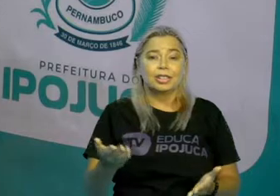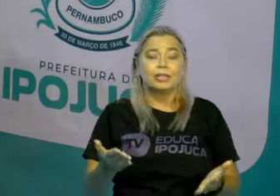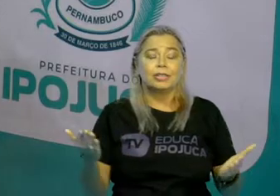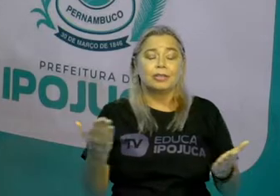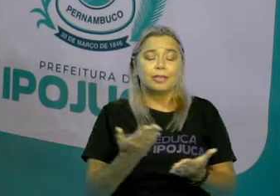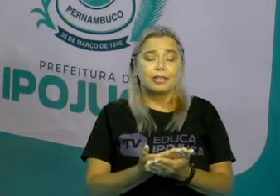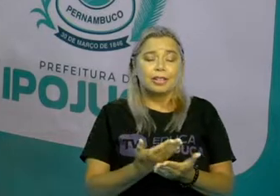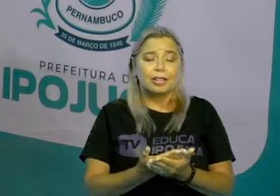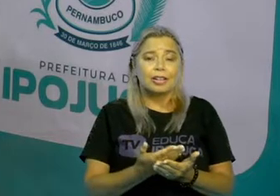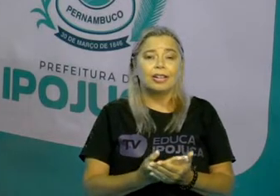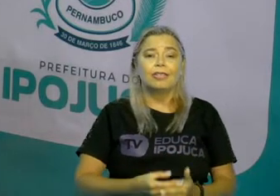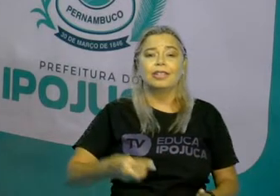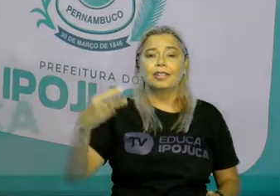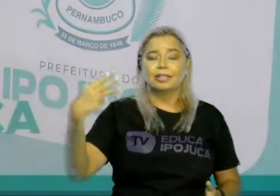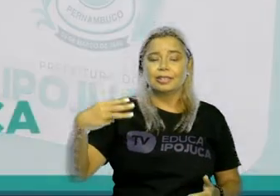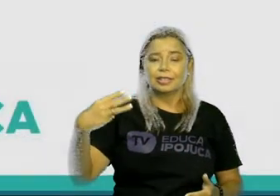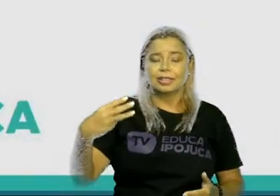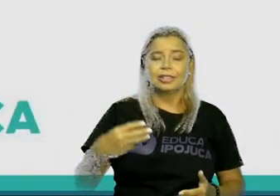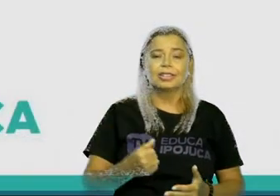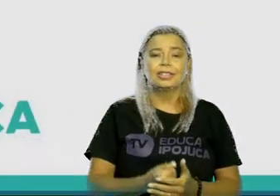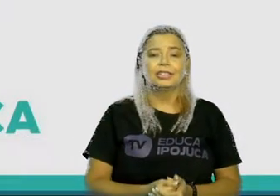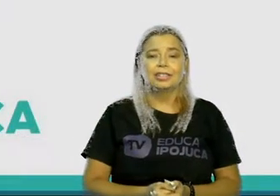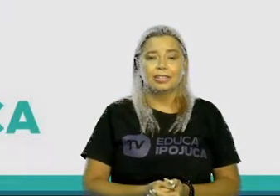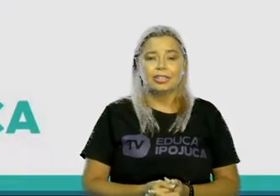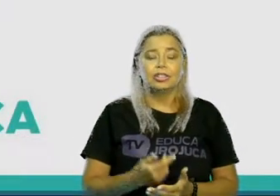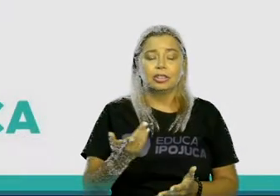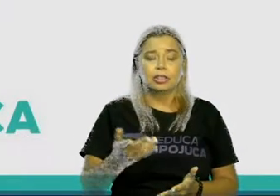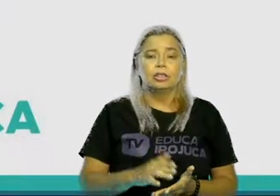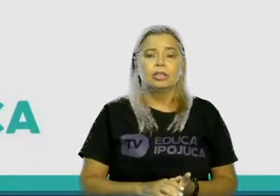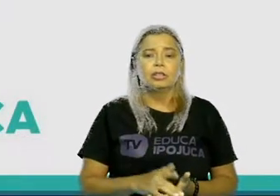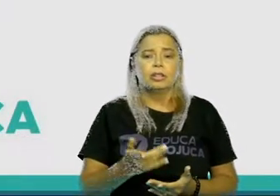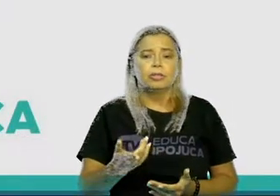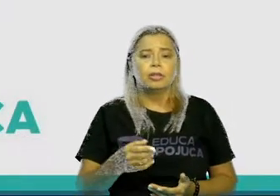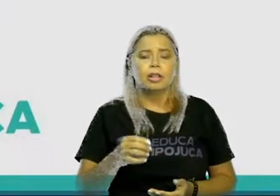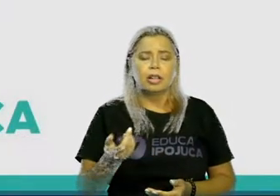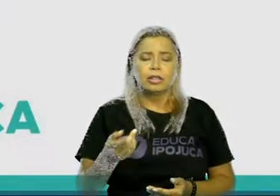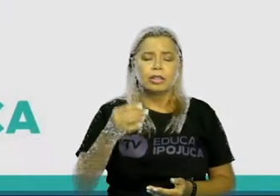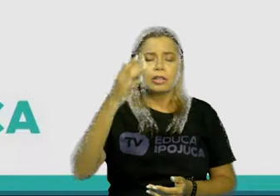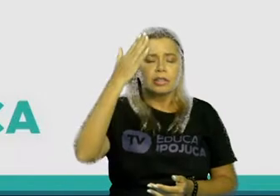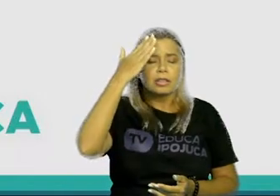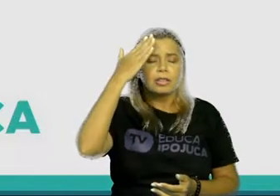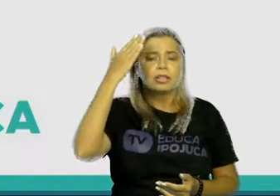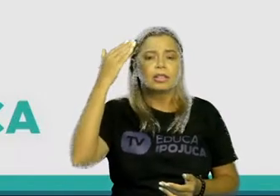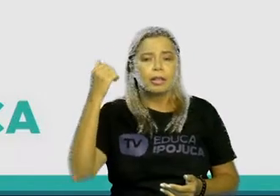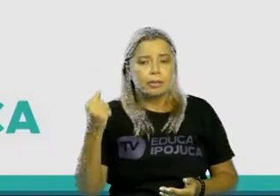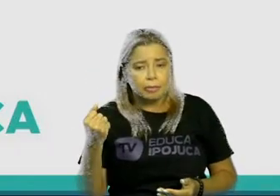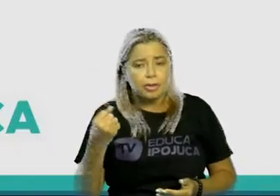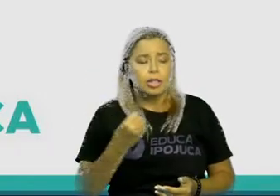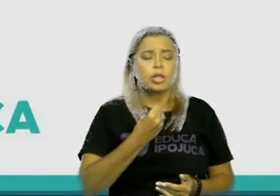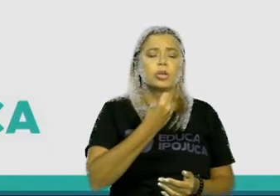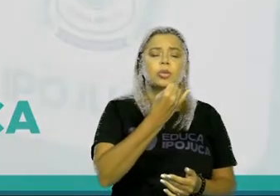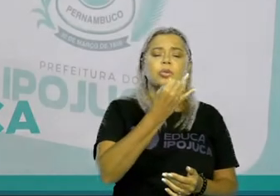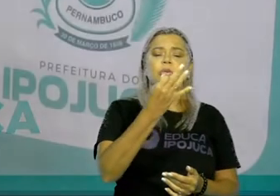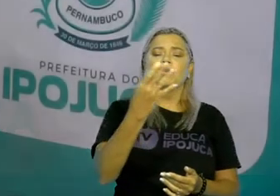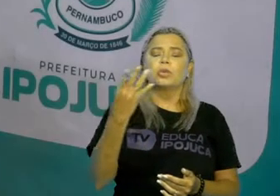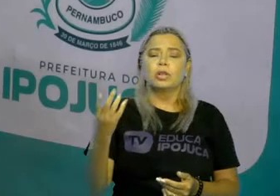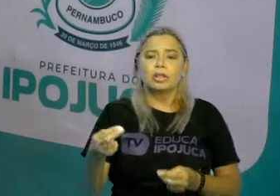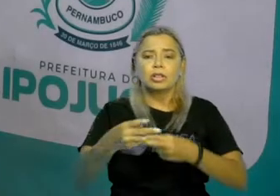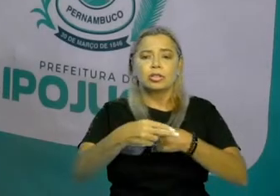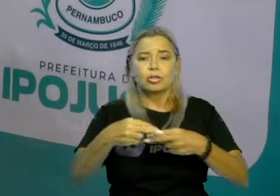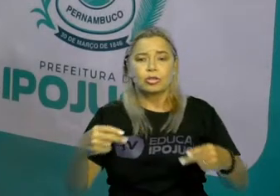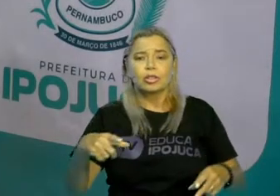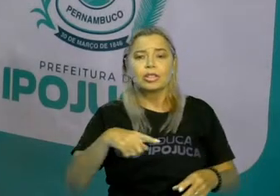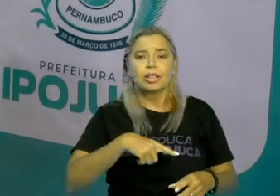a nossa aula 3 com tema estimativa e comparação de quantidades em conjuntos